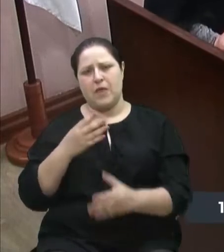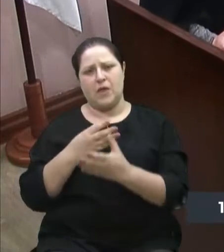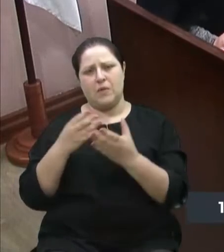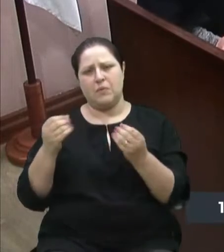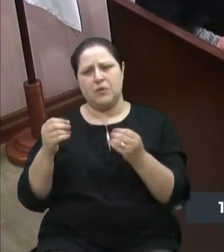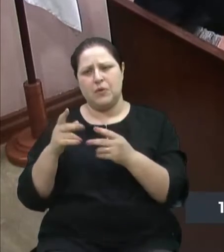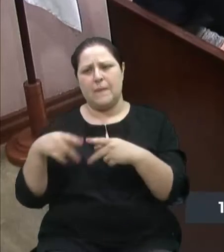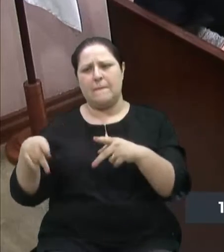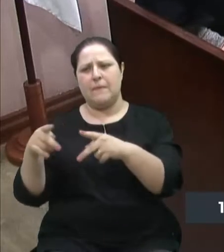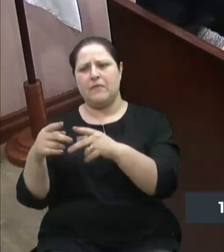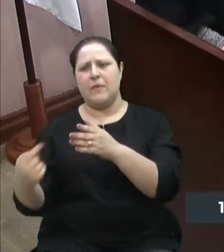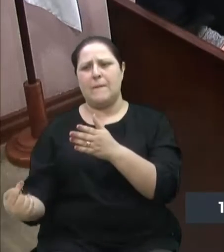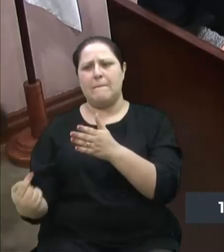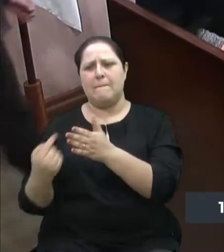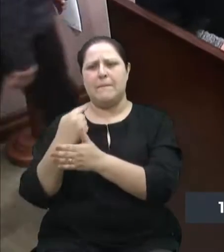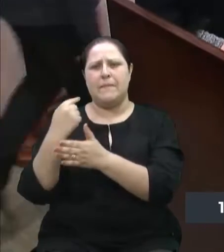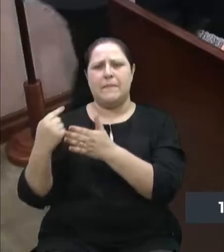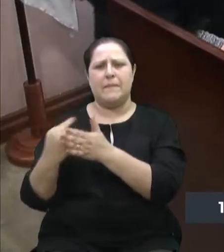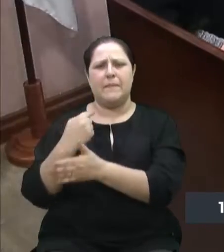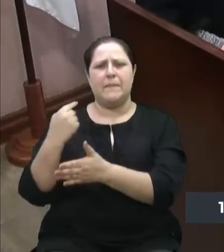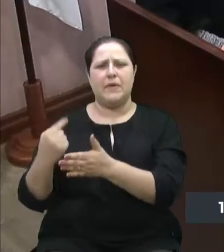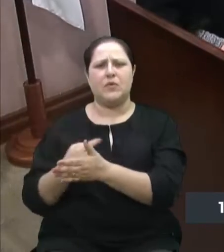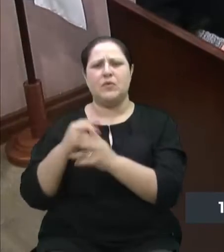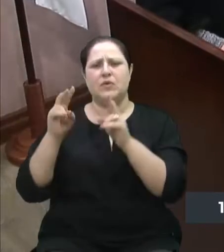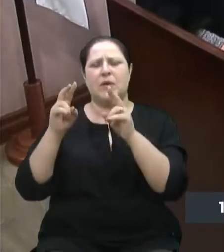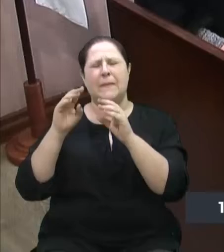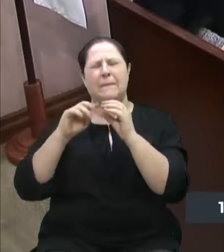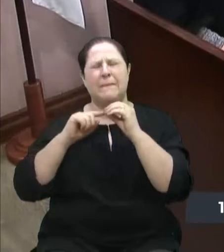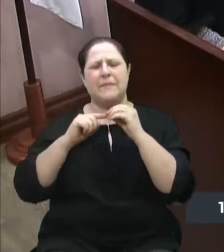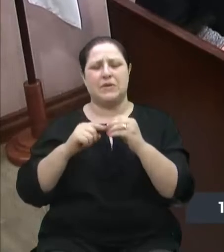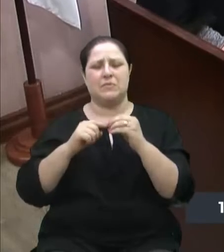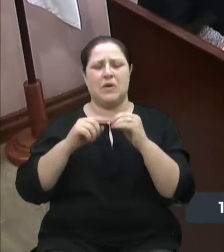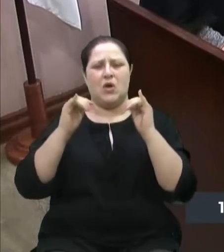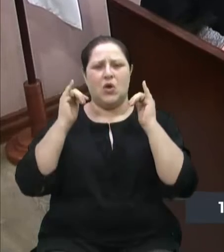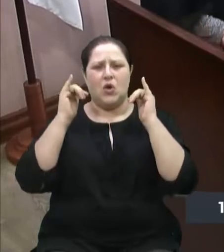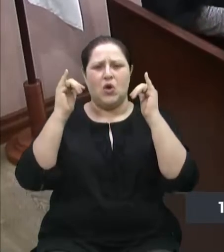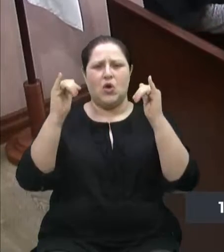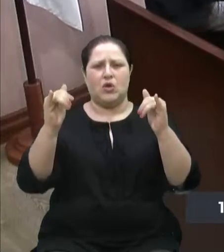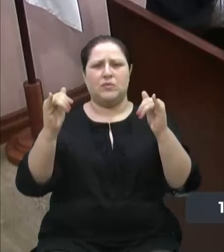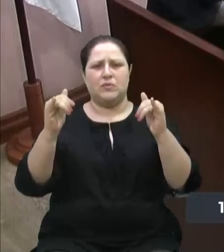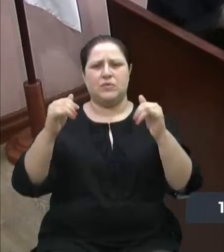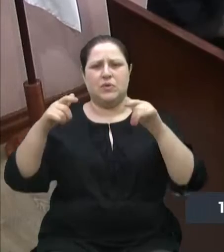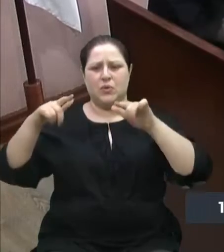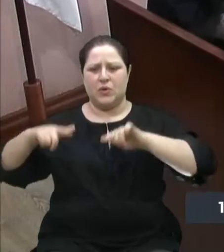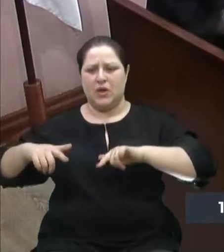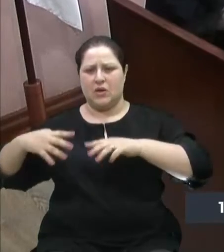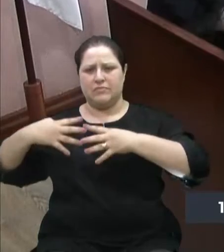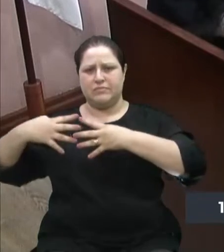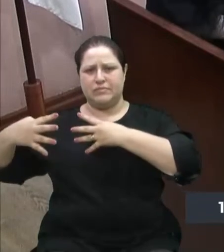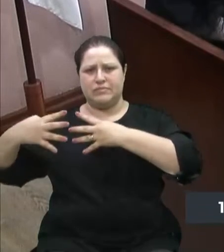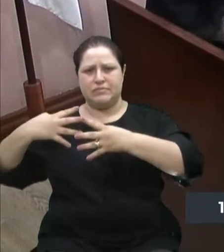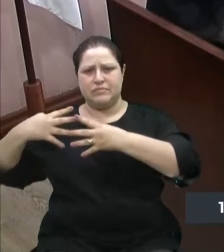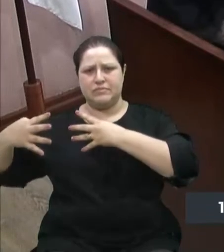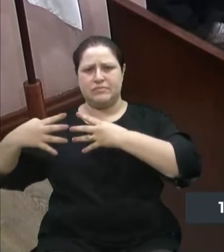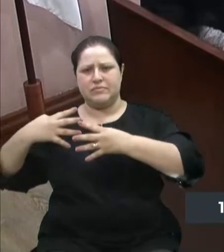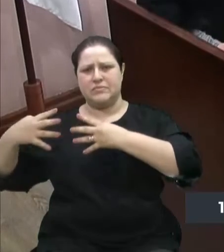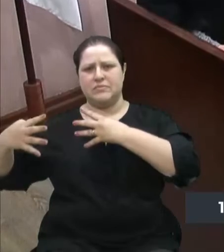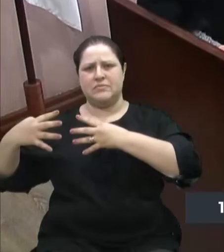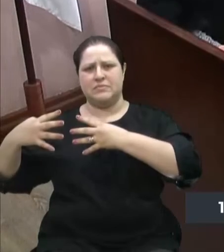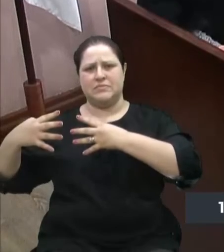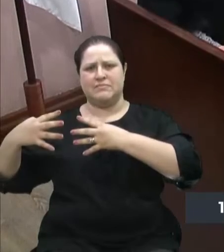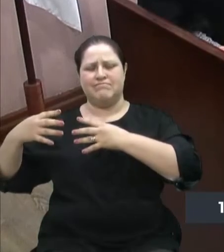da população, especialmente com relação ao transporte público, estações de transbordo, como agilizar, como melhorar